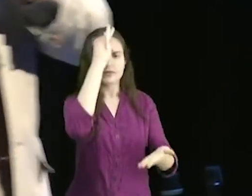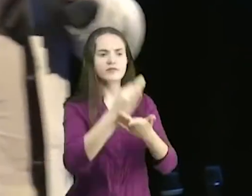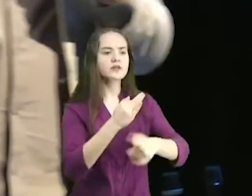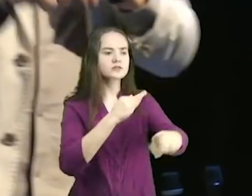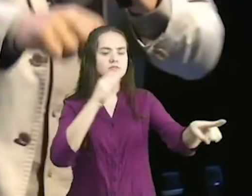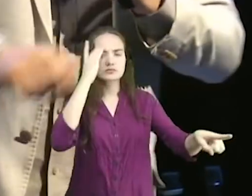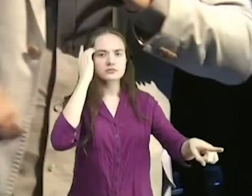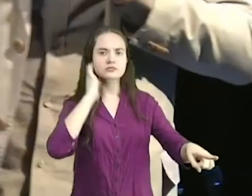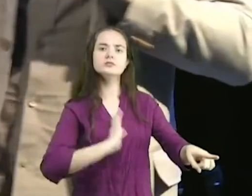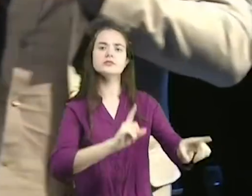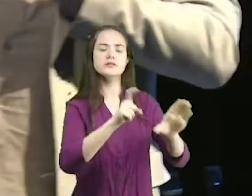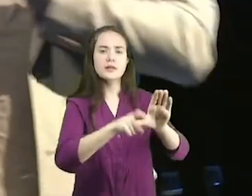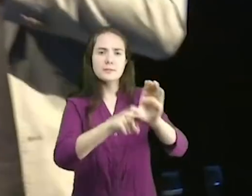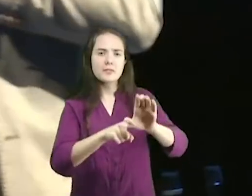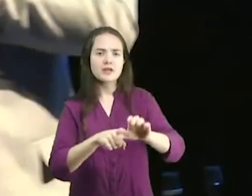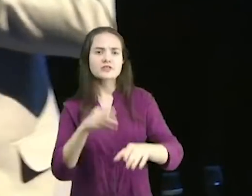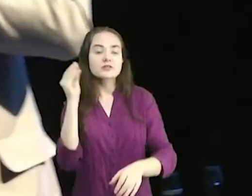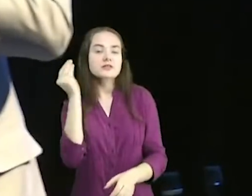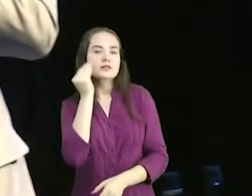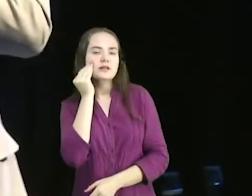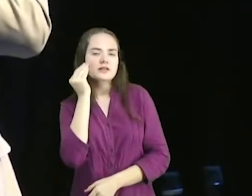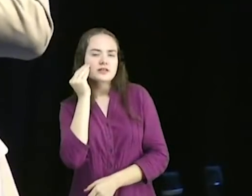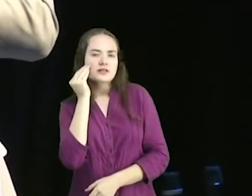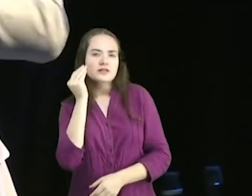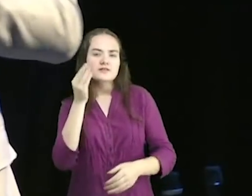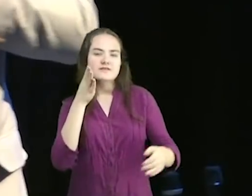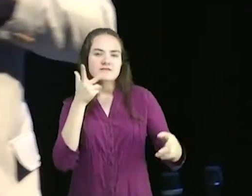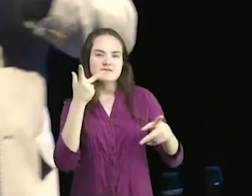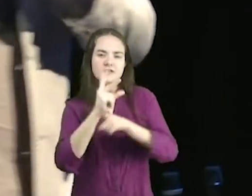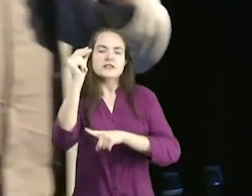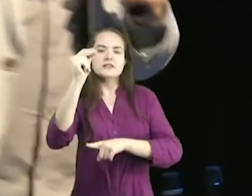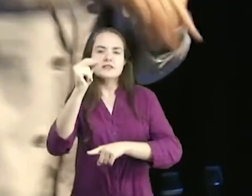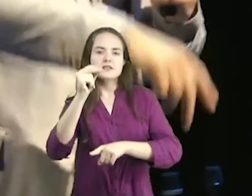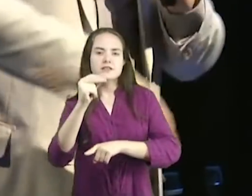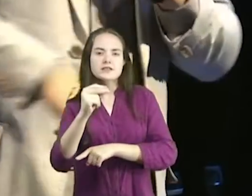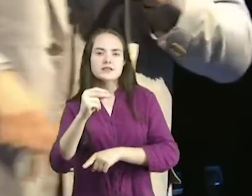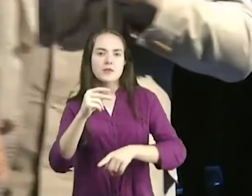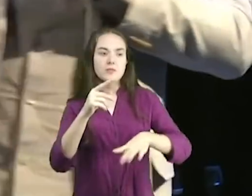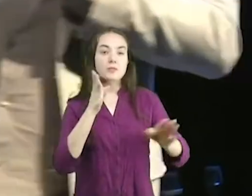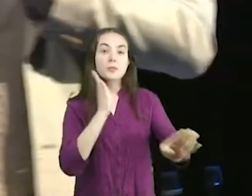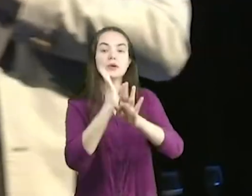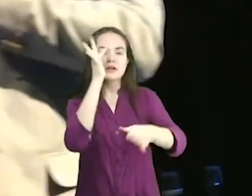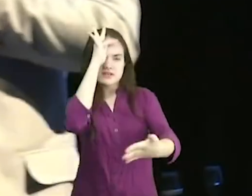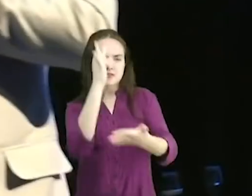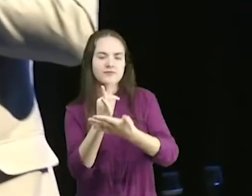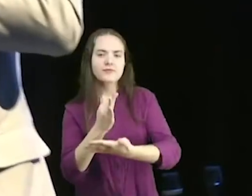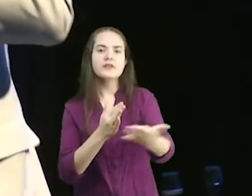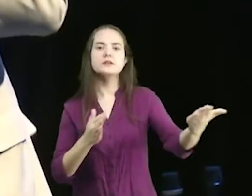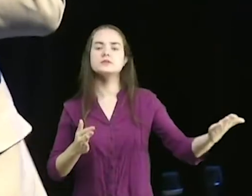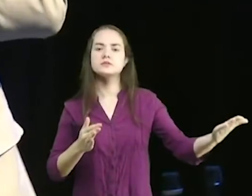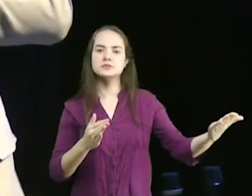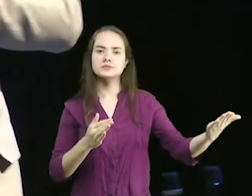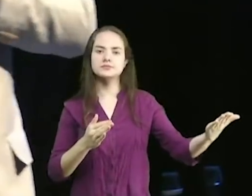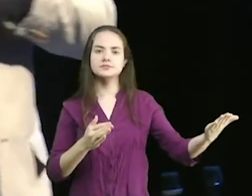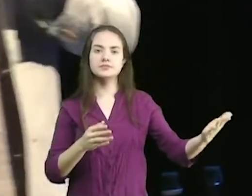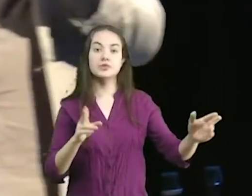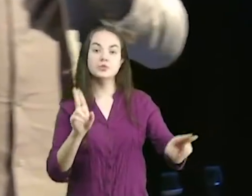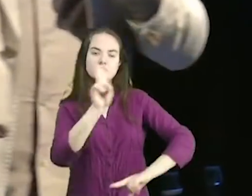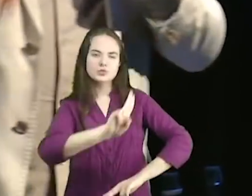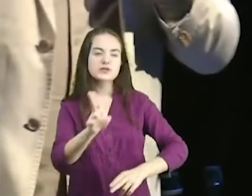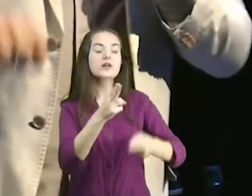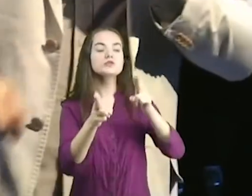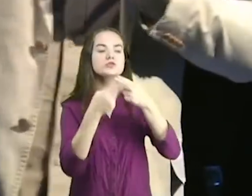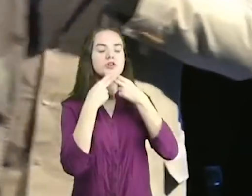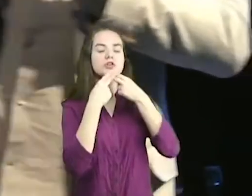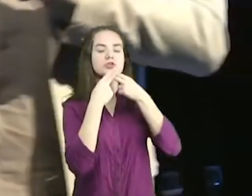gente tentar vencer com a fé dos outros. É a gente tentar lutar com a armadura dos outros. É a gente tentar usar o jejum dos outros. A